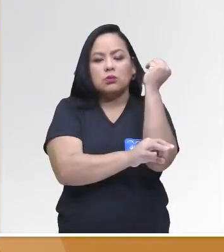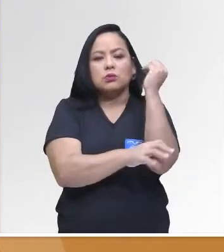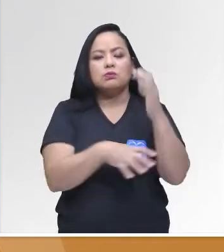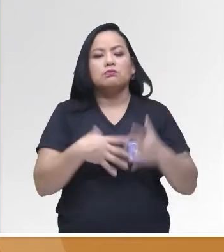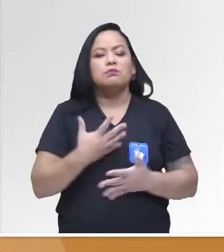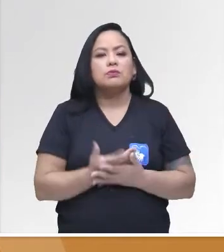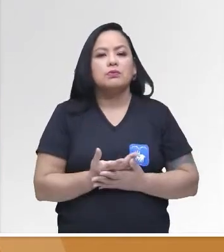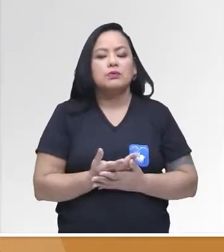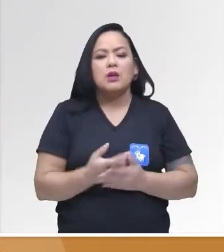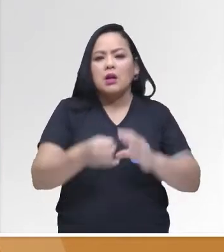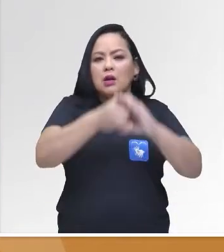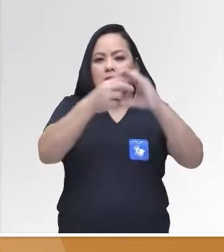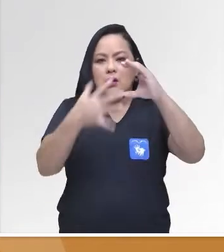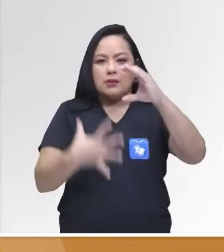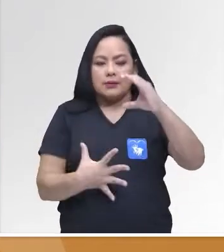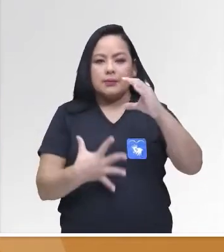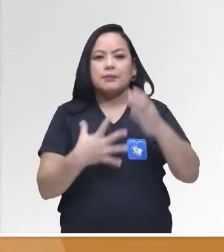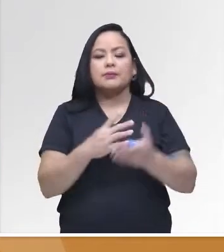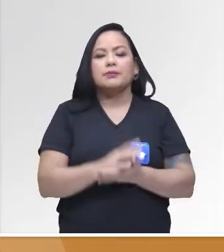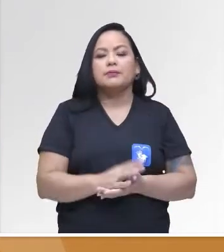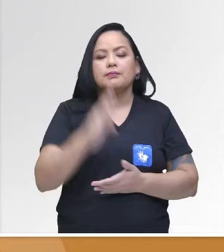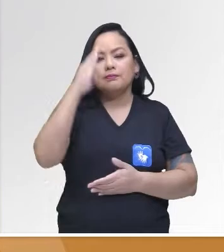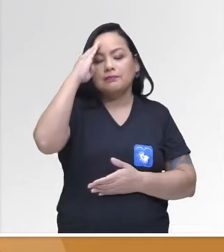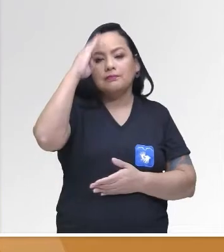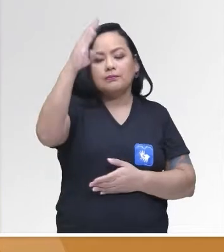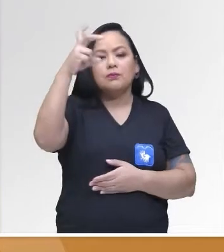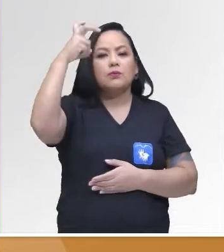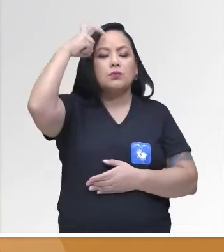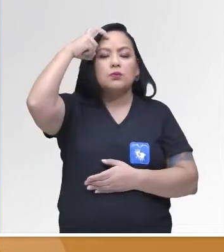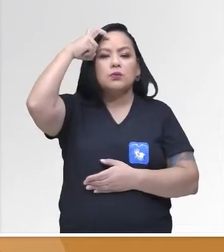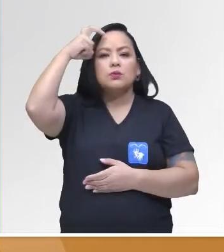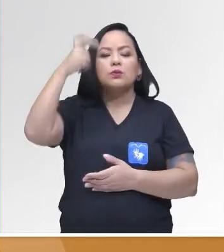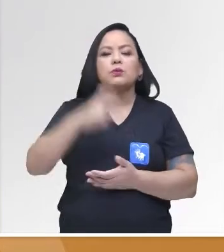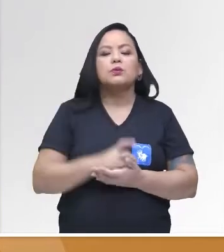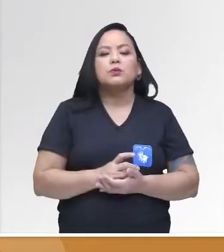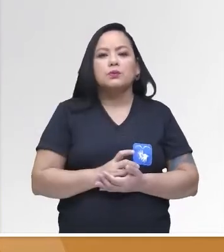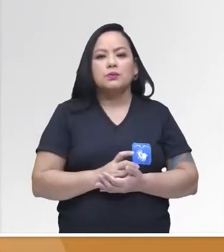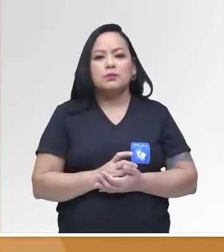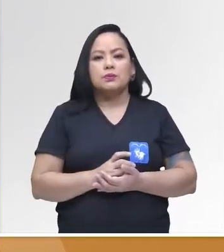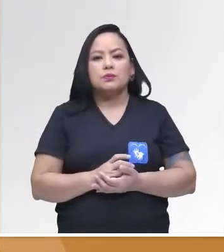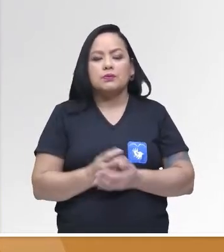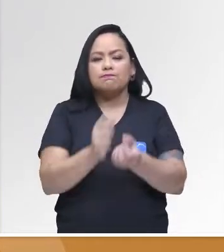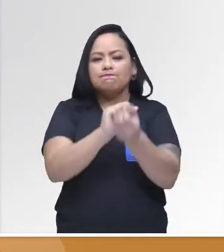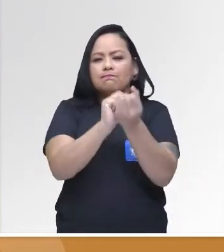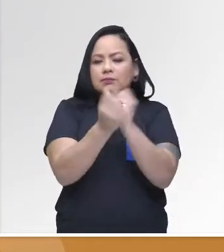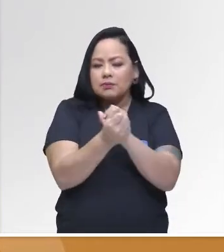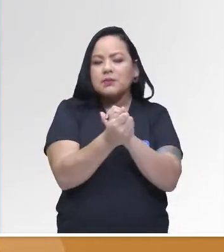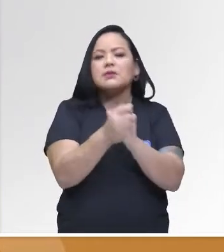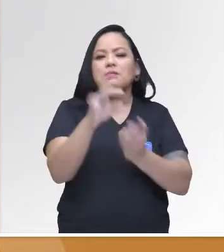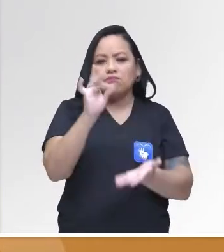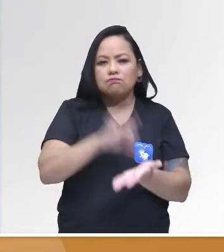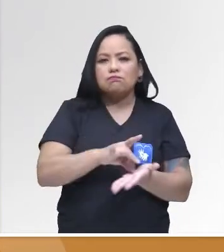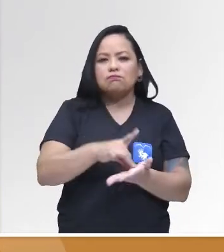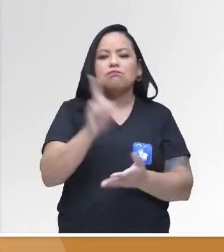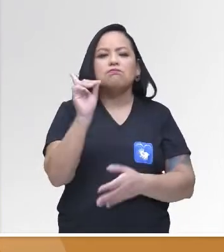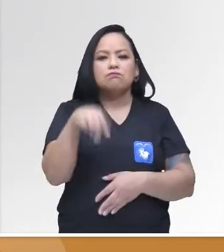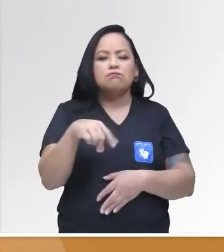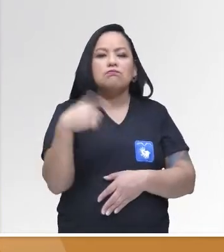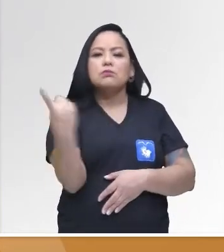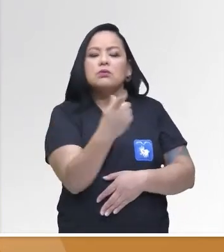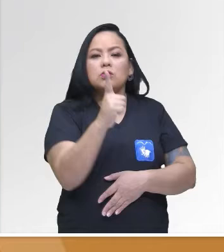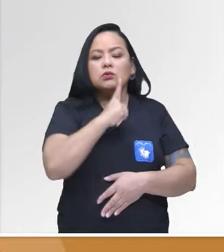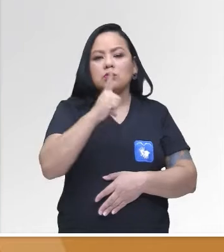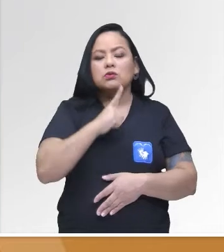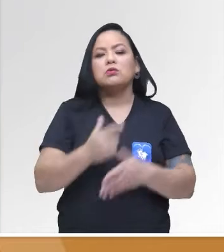Essa característica principal da cultura, que é a adaptação que nós temos